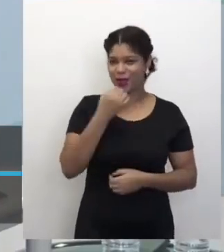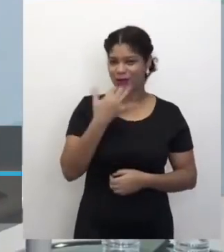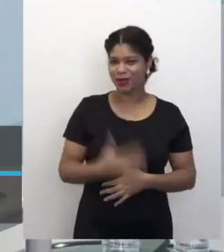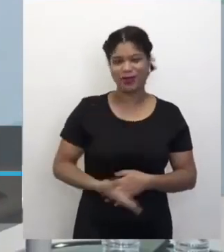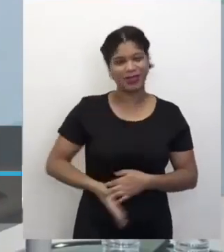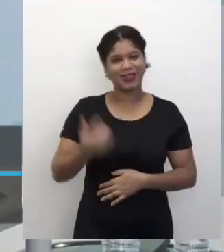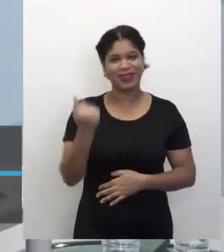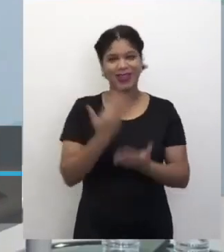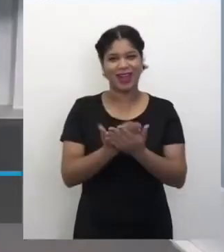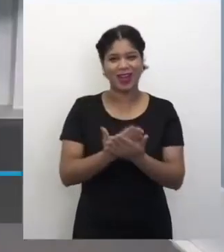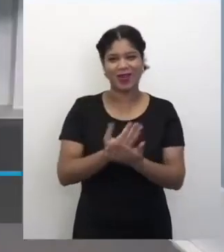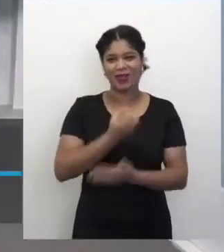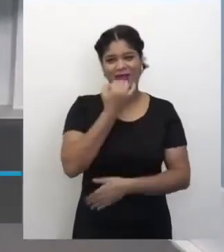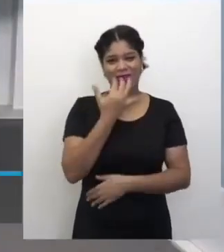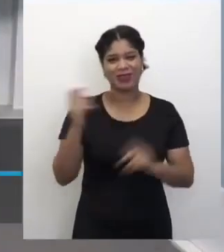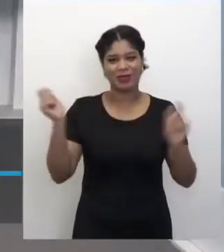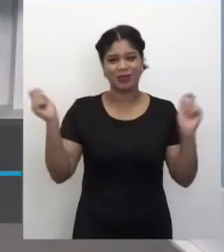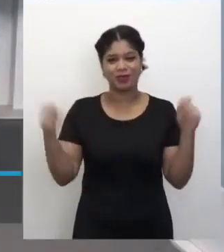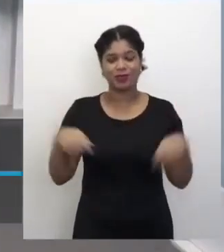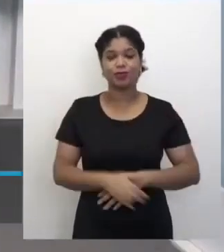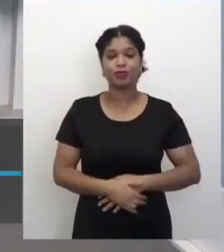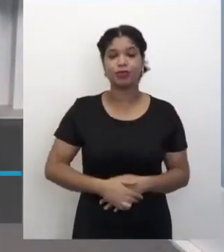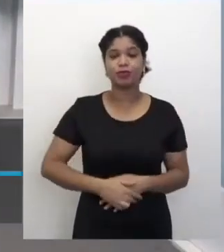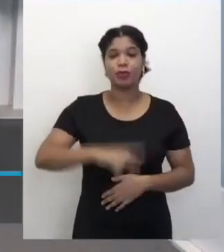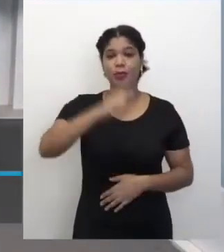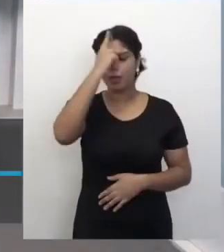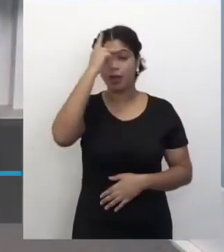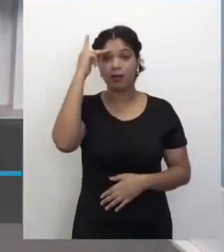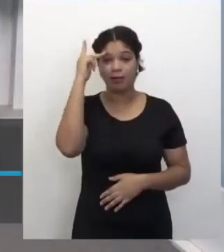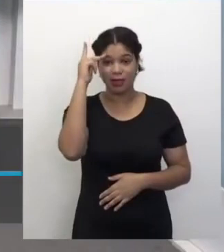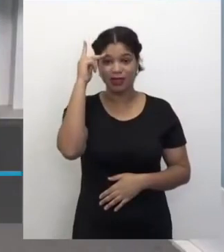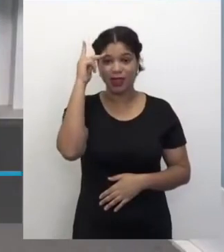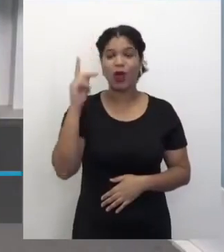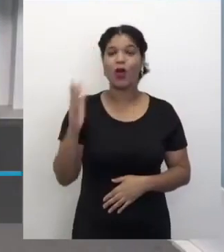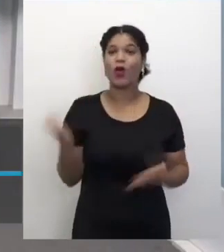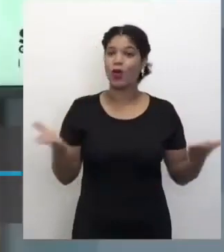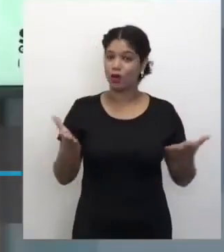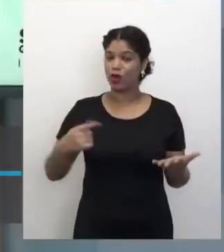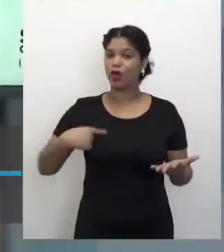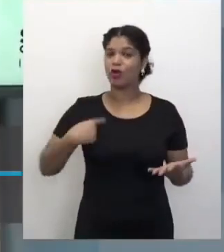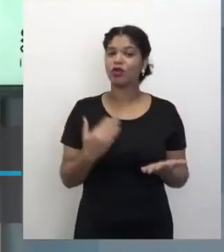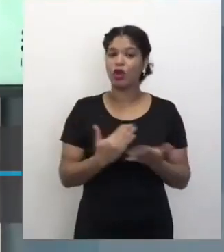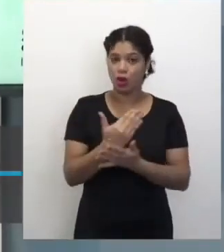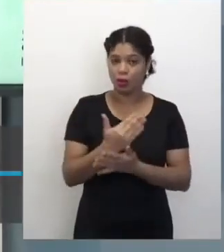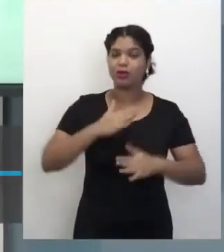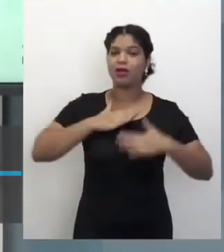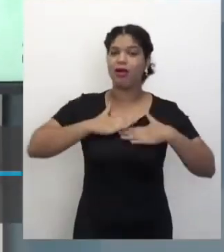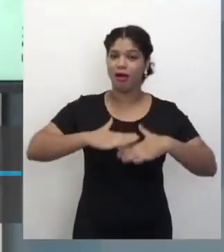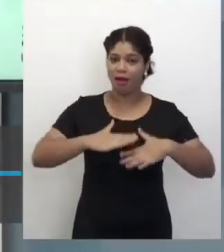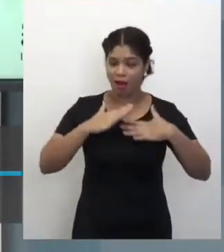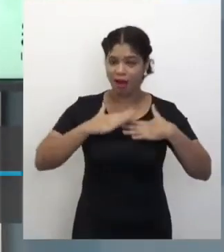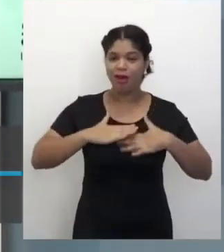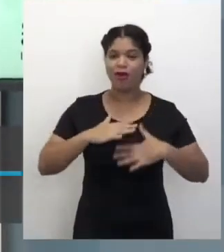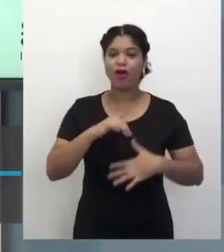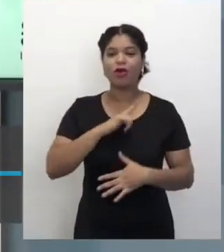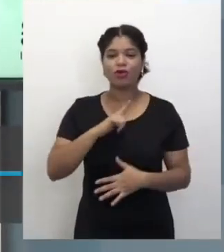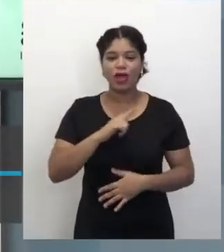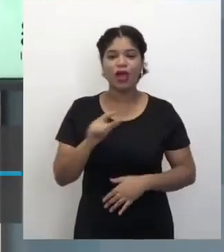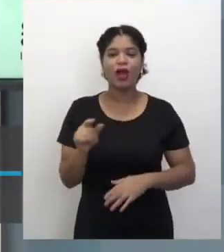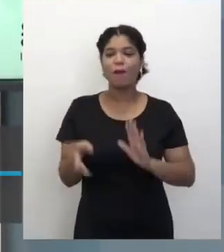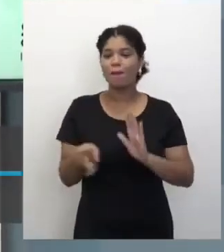boa aula. Vamos lá, pessoal, hoje a gente vai com um pouquinho de cautela, eu vou apresentar para vocês as